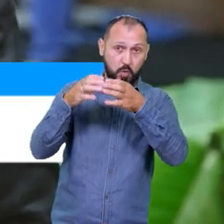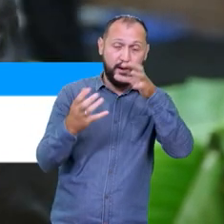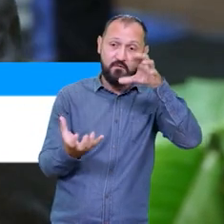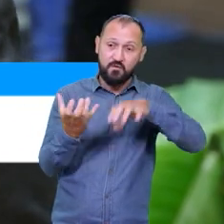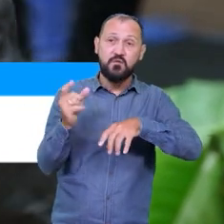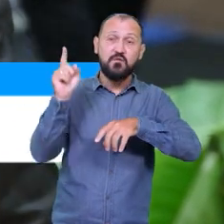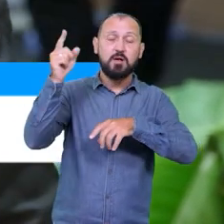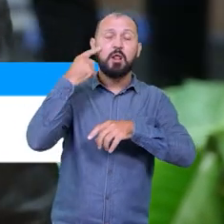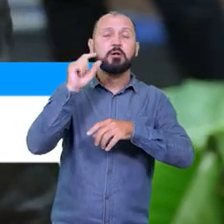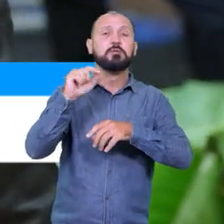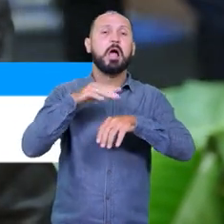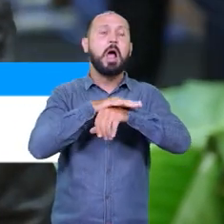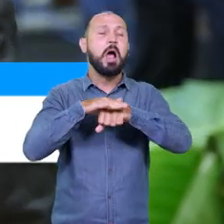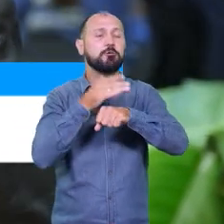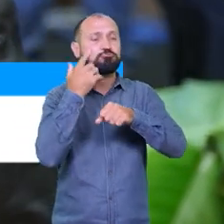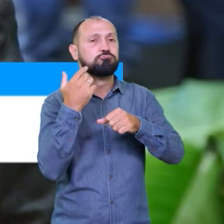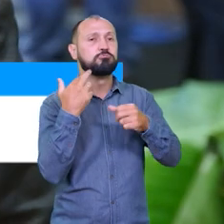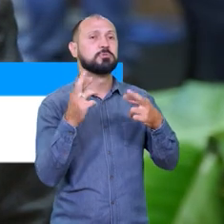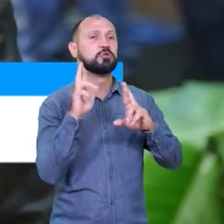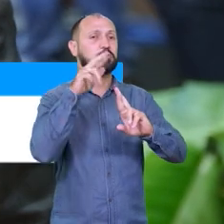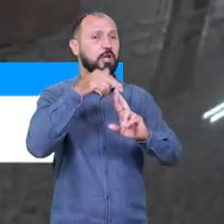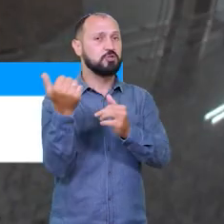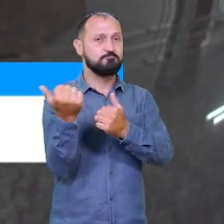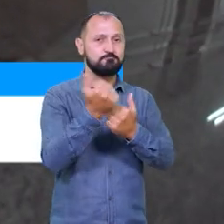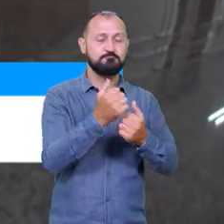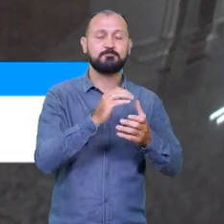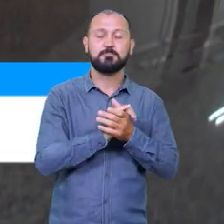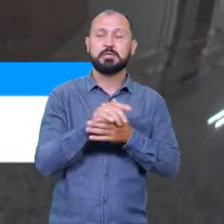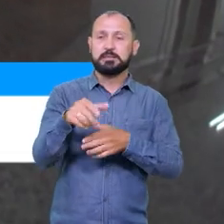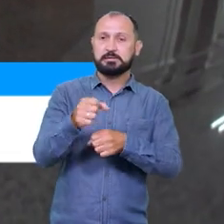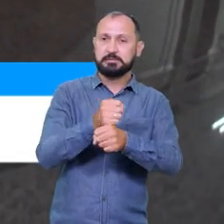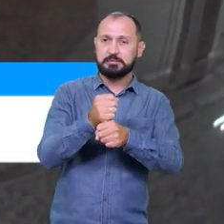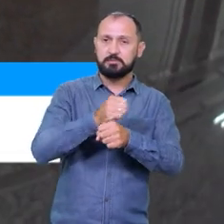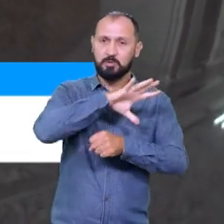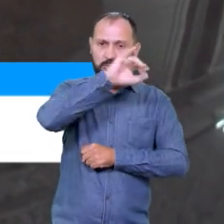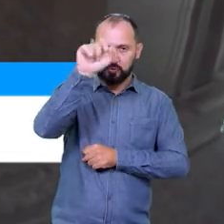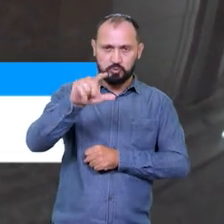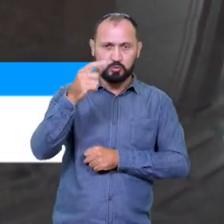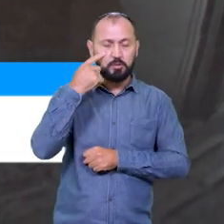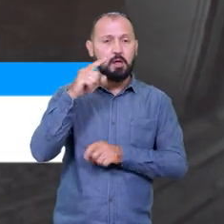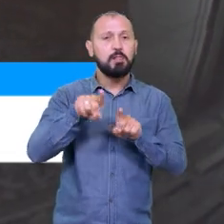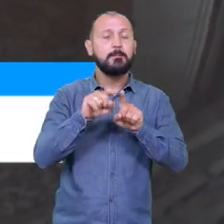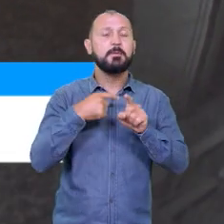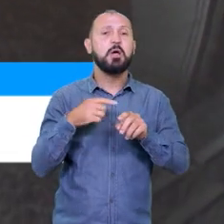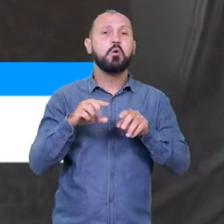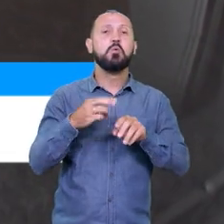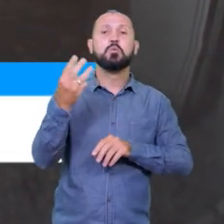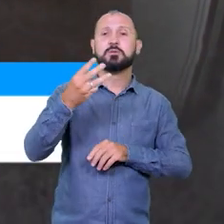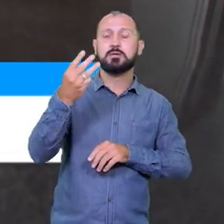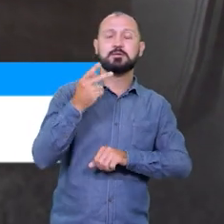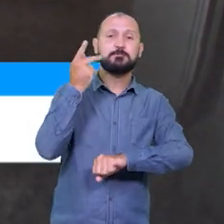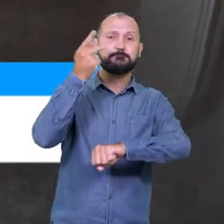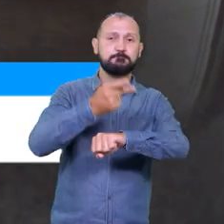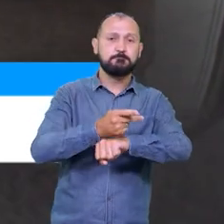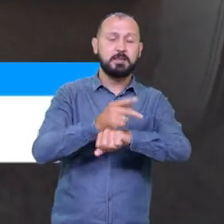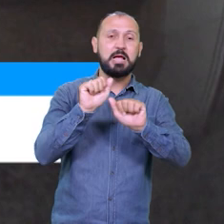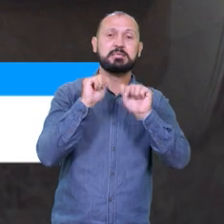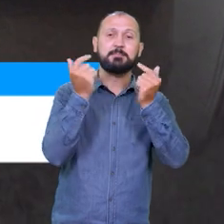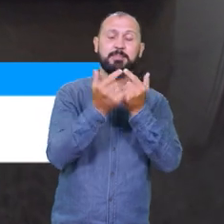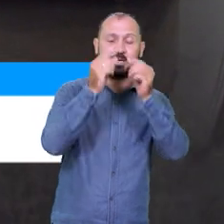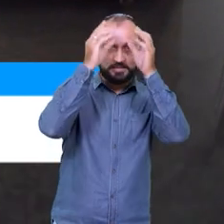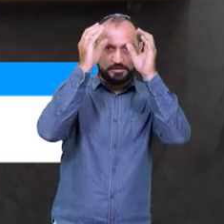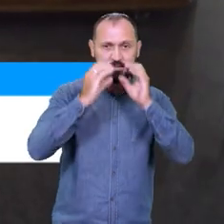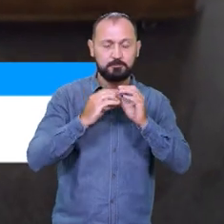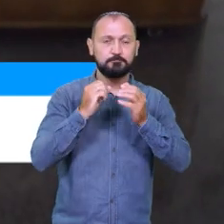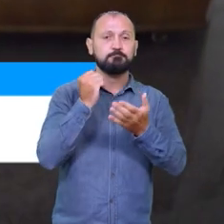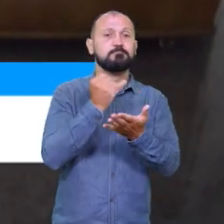e poder representar o ná-lo em algumas entidades neste ano a casa de leis de Mato Grosso do Sul também concorreu ao terceiro prêmio